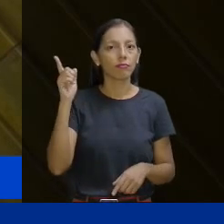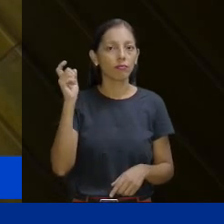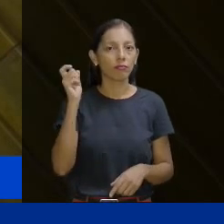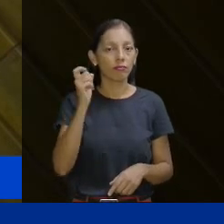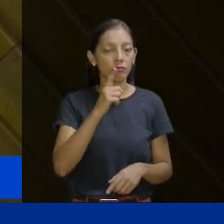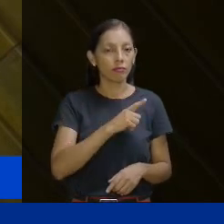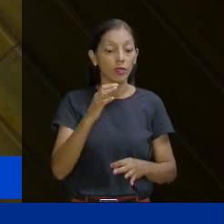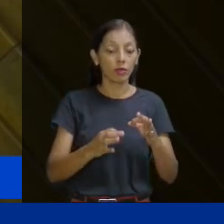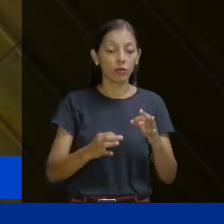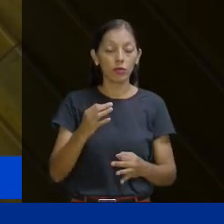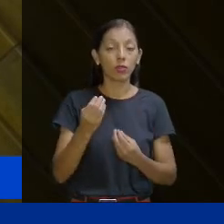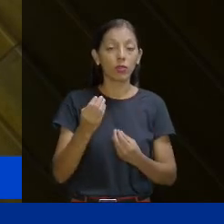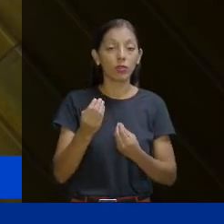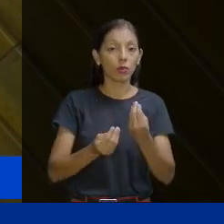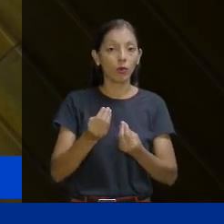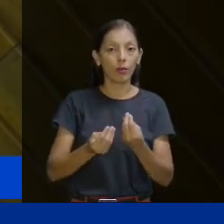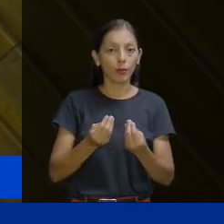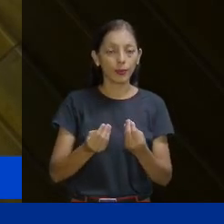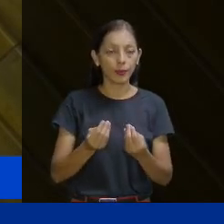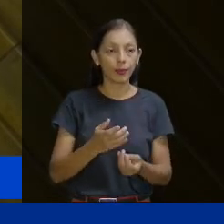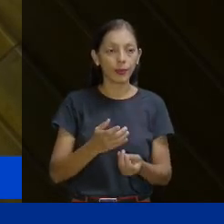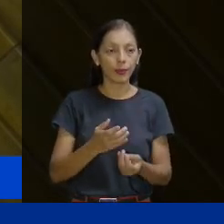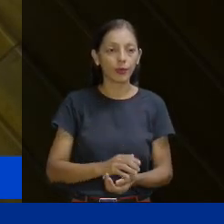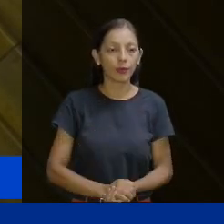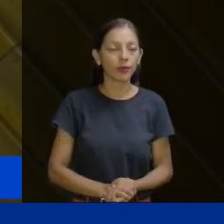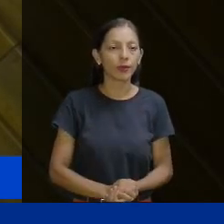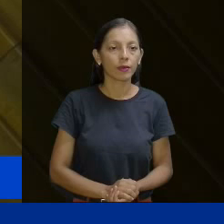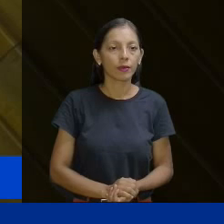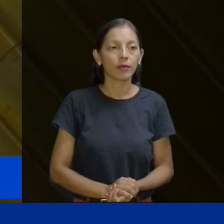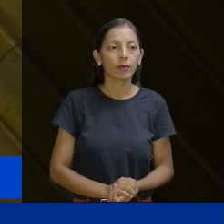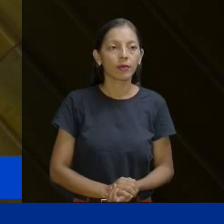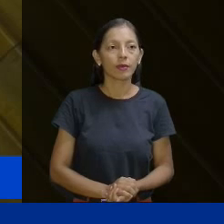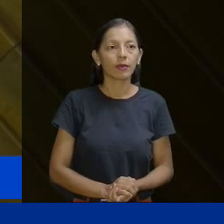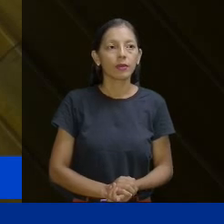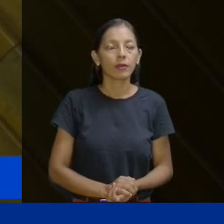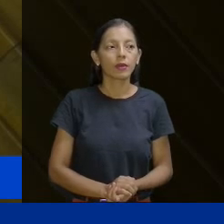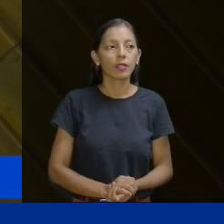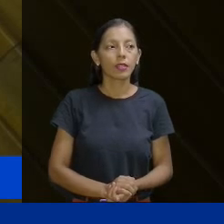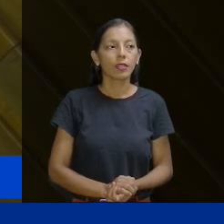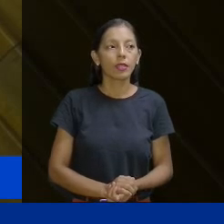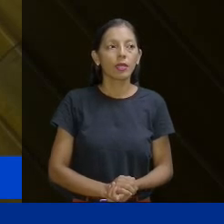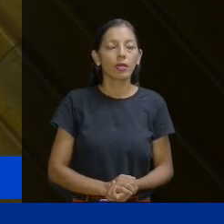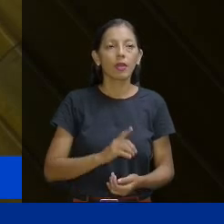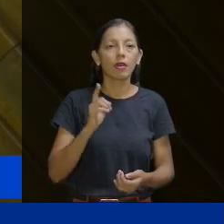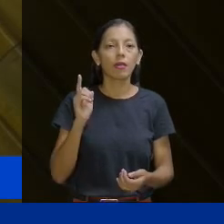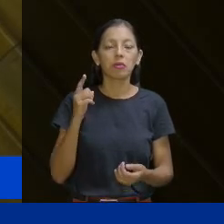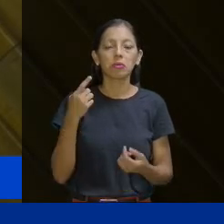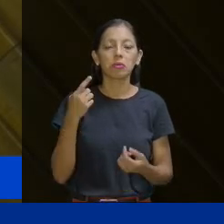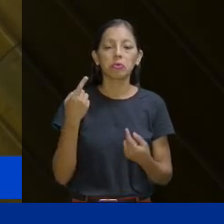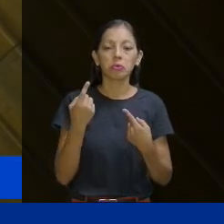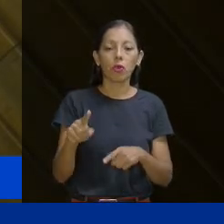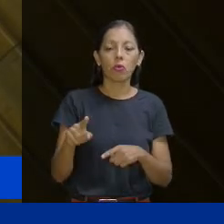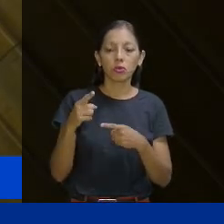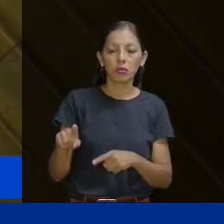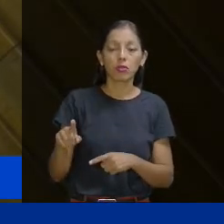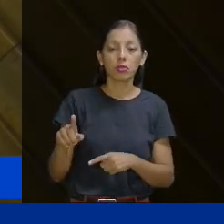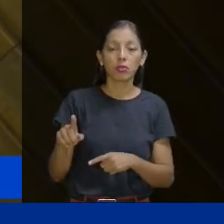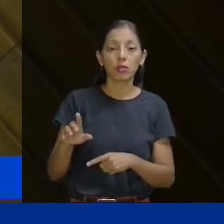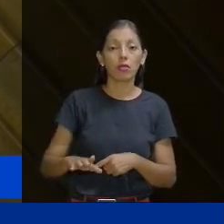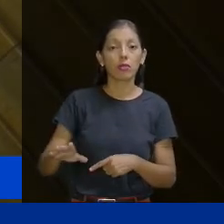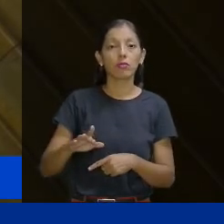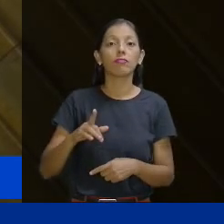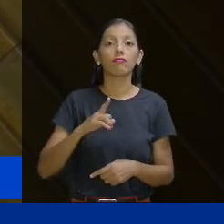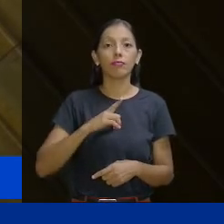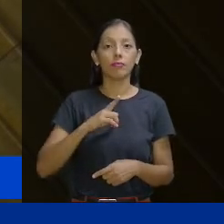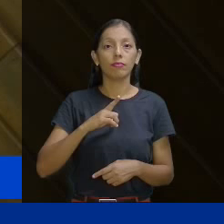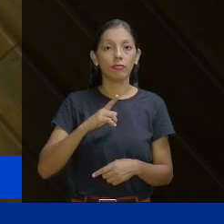a Justiça Eleitoral sendo alvo de uma série de ataques, mas a